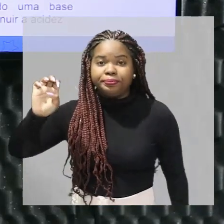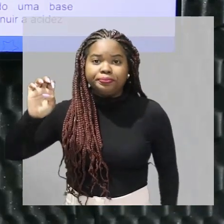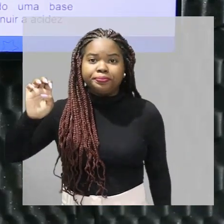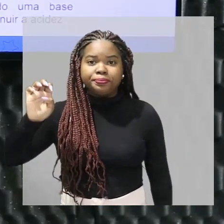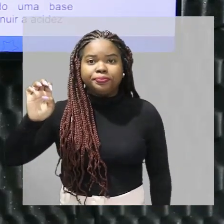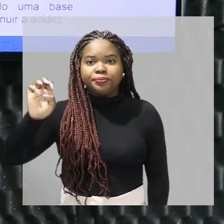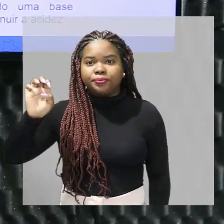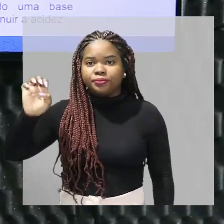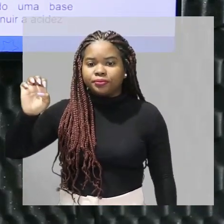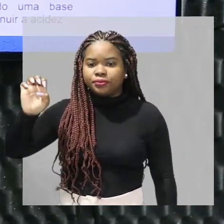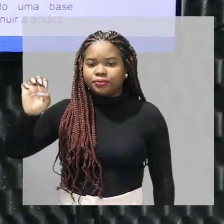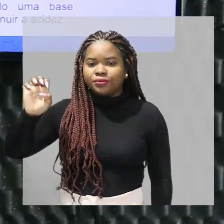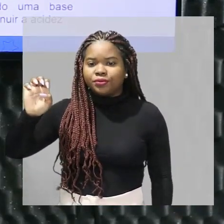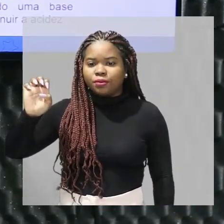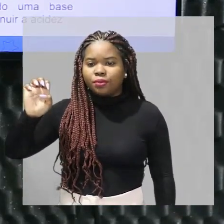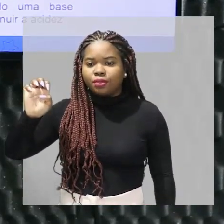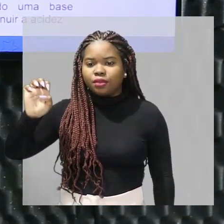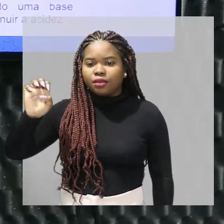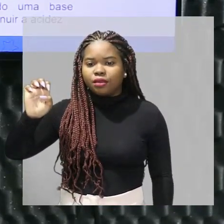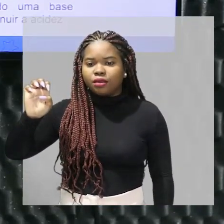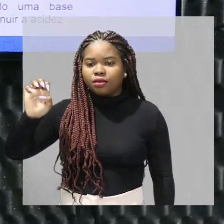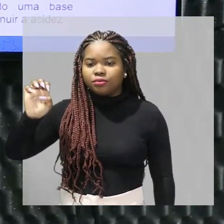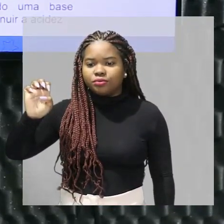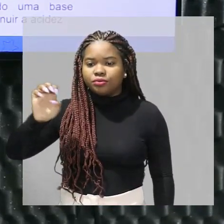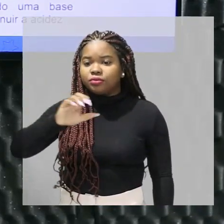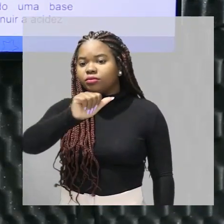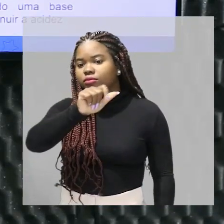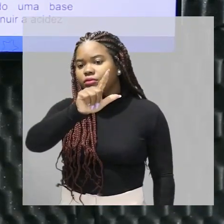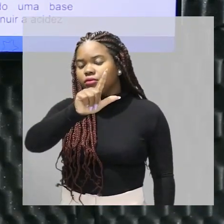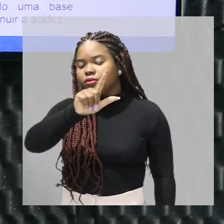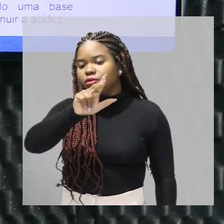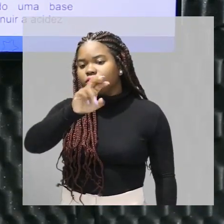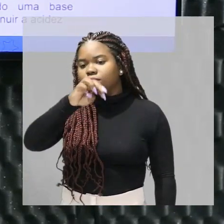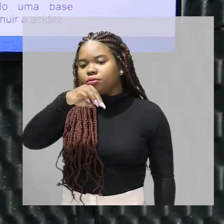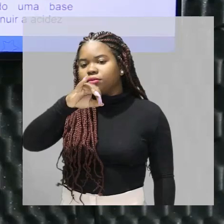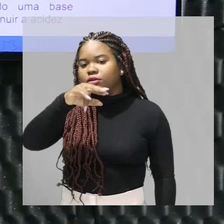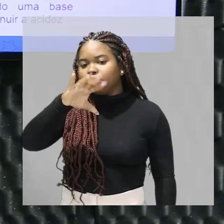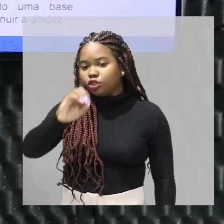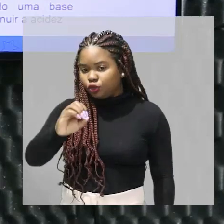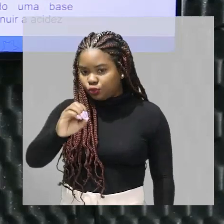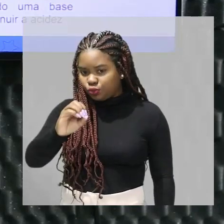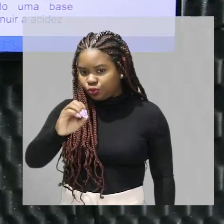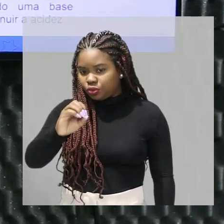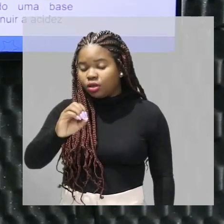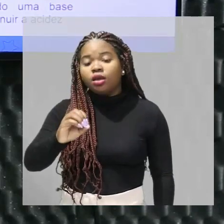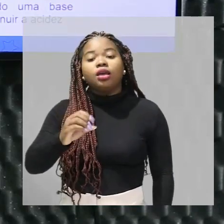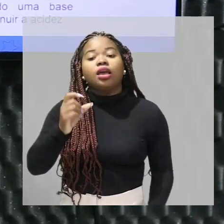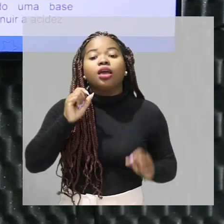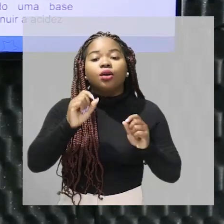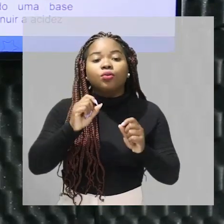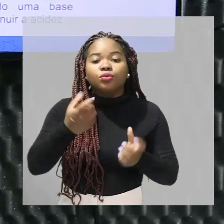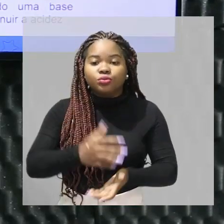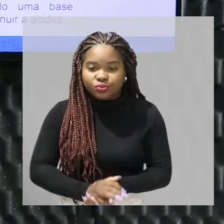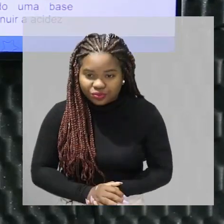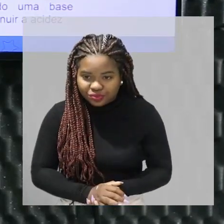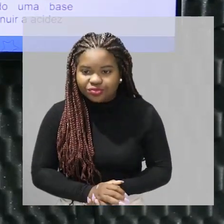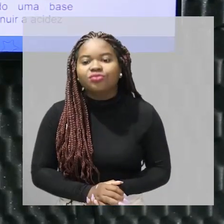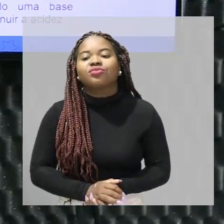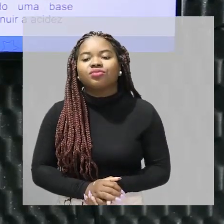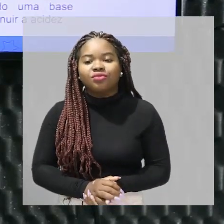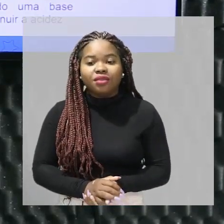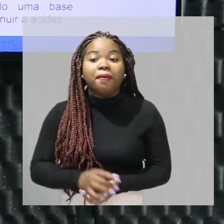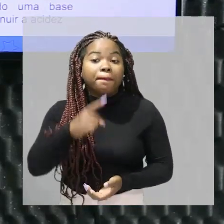E o alumínio é uma substância, é um elemento prejudicial às plantas, em especial às